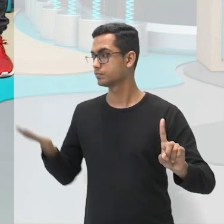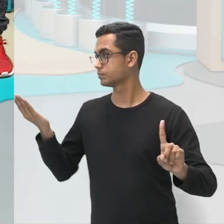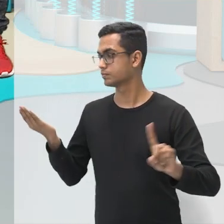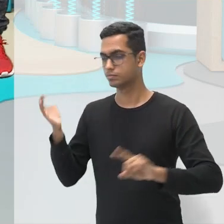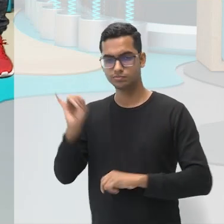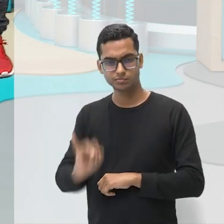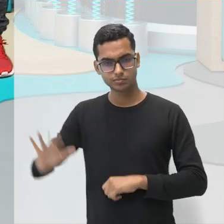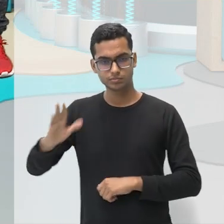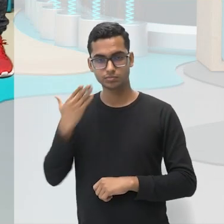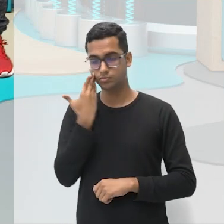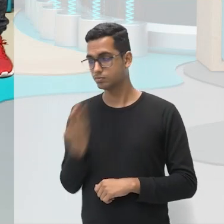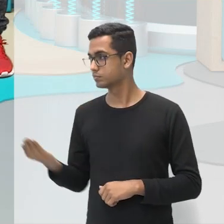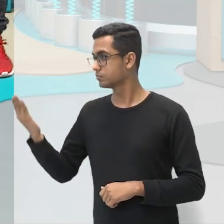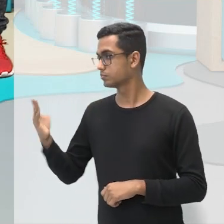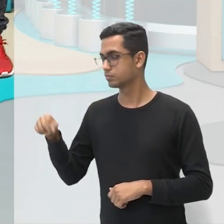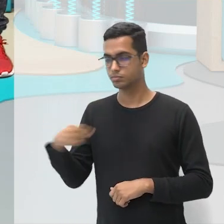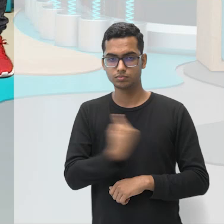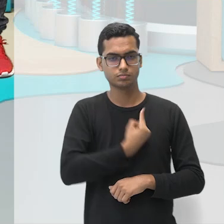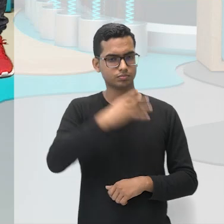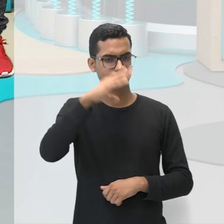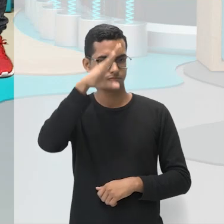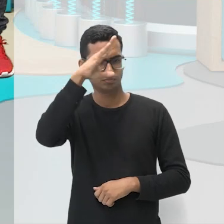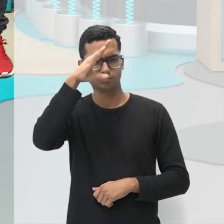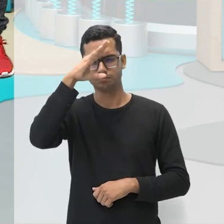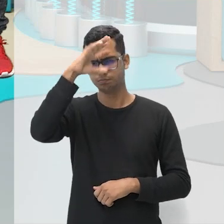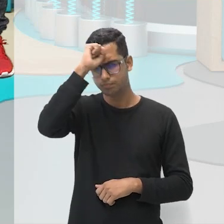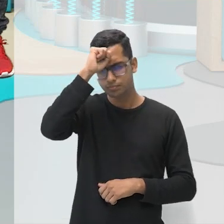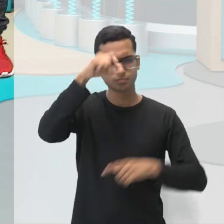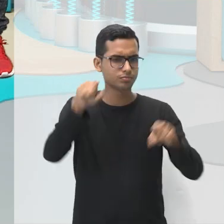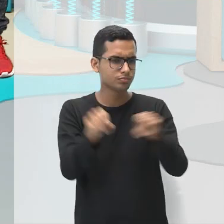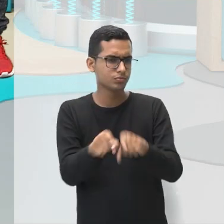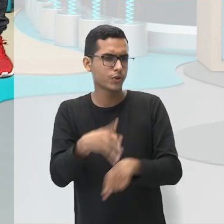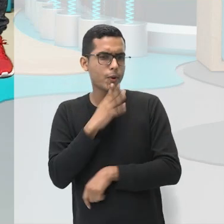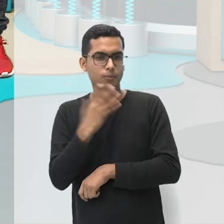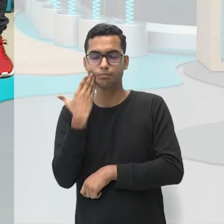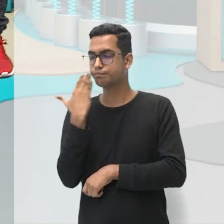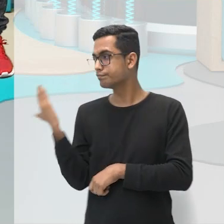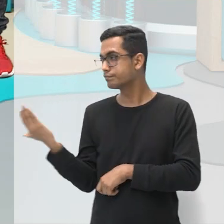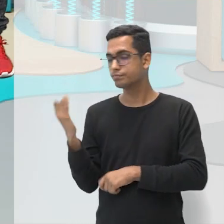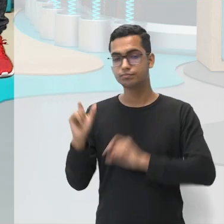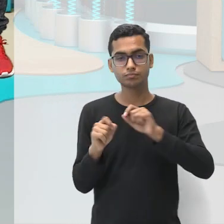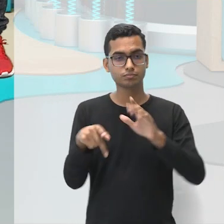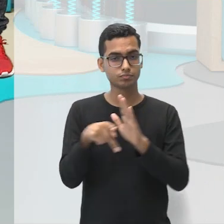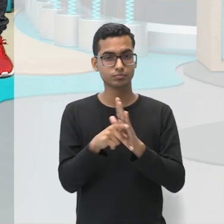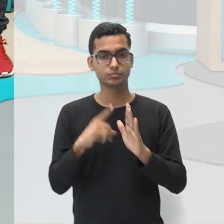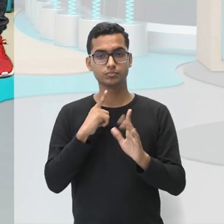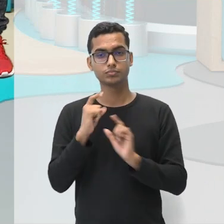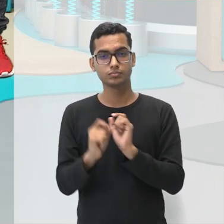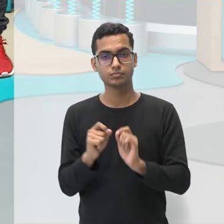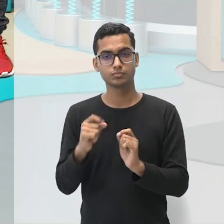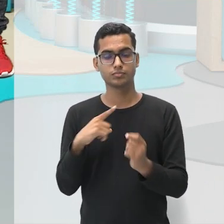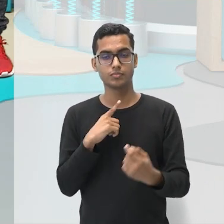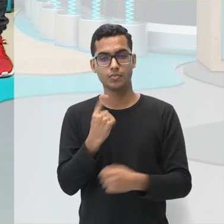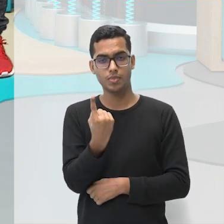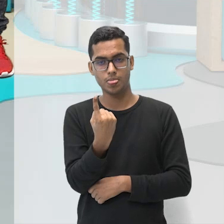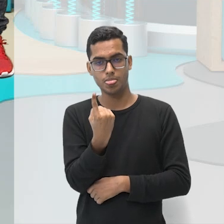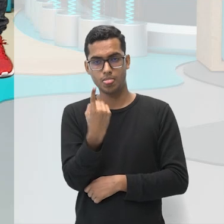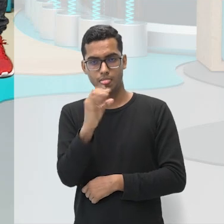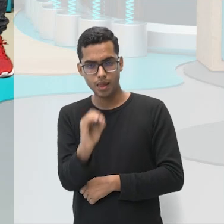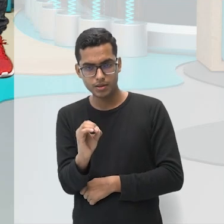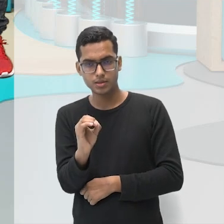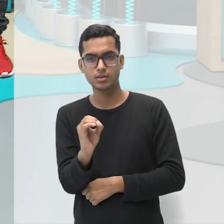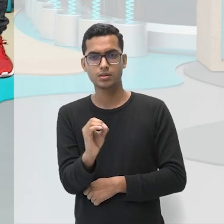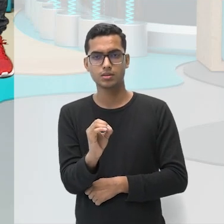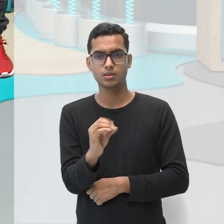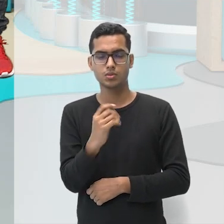gente conhecer um pouco mais, olha só, o jogo de argolas consiste em um conjunto de 10 pinos em cores diferentes, numeradas